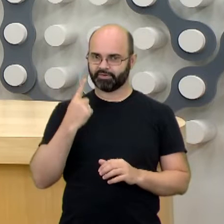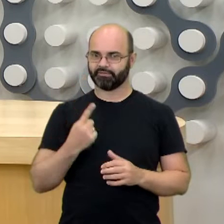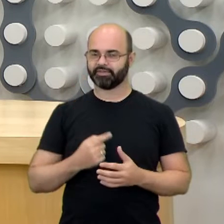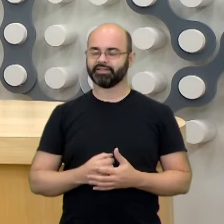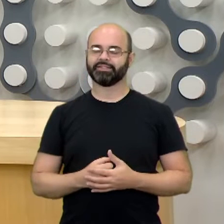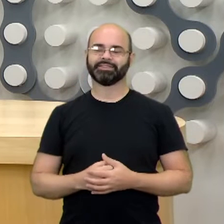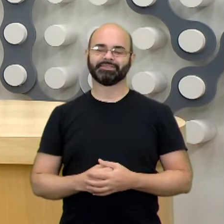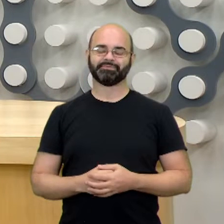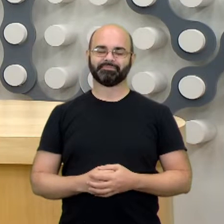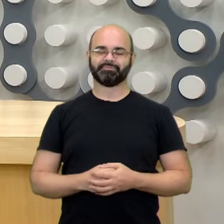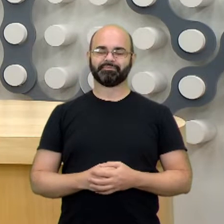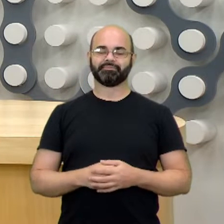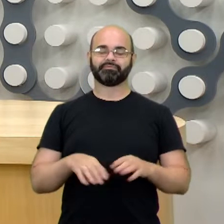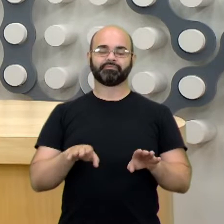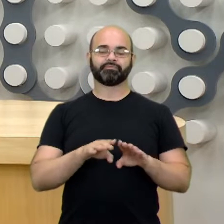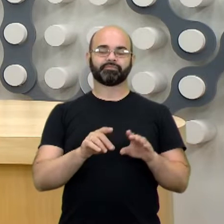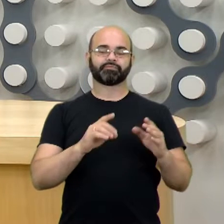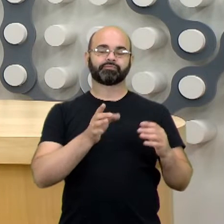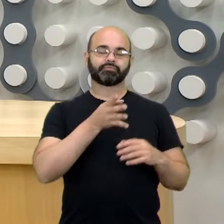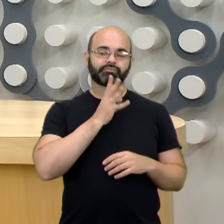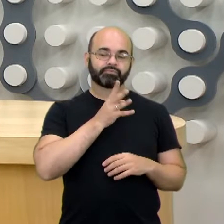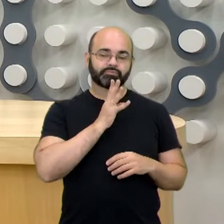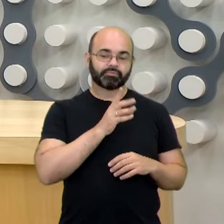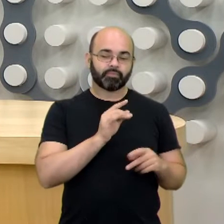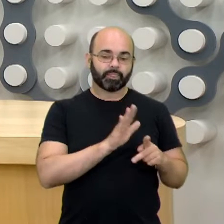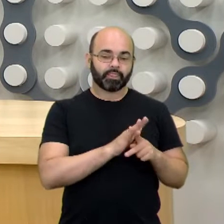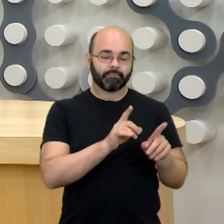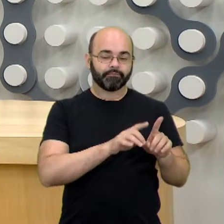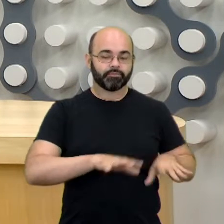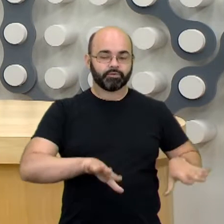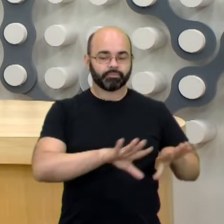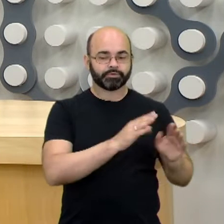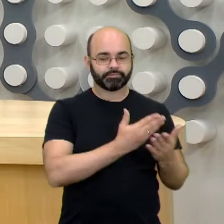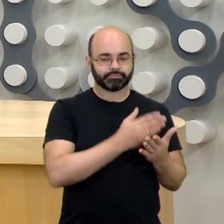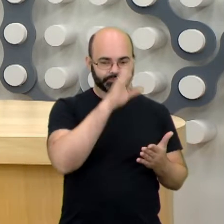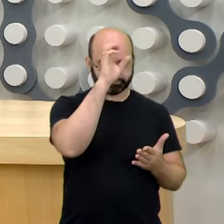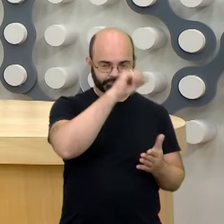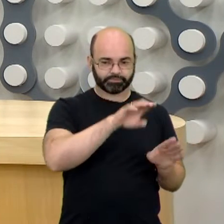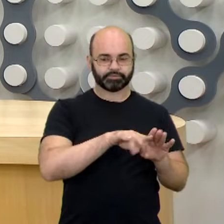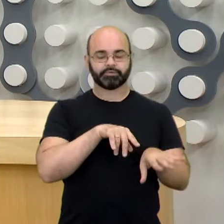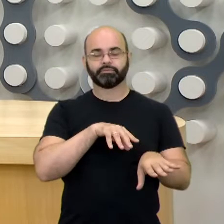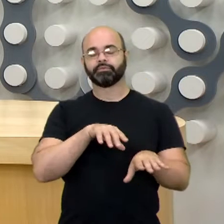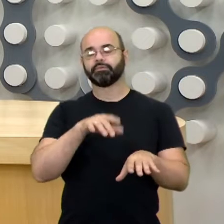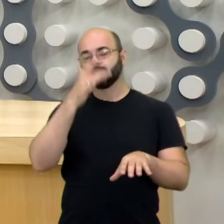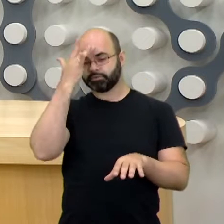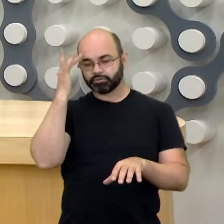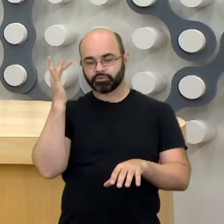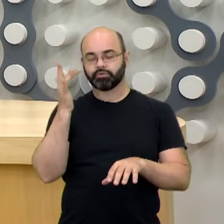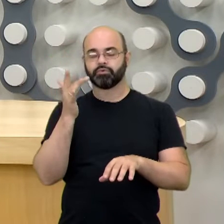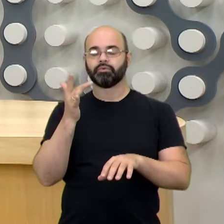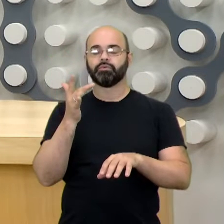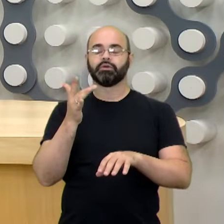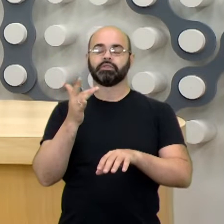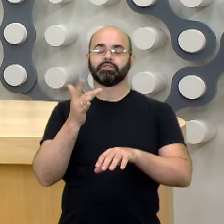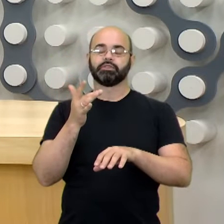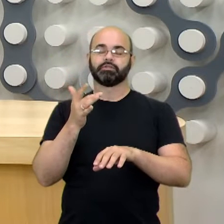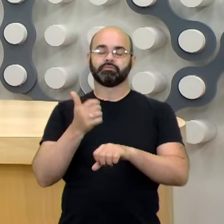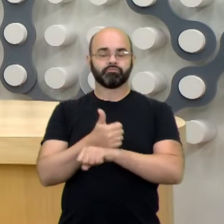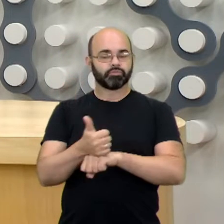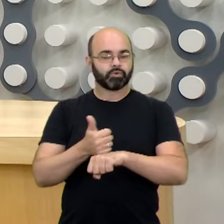realidade demográfica brasileira e o reconhecimento da ação dos profissionais envolvidos aí com os